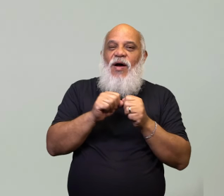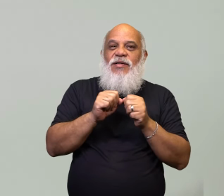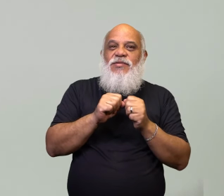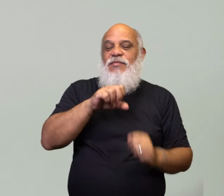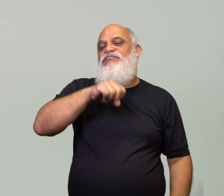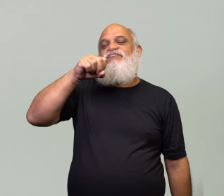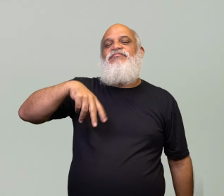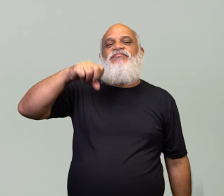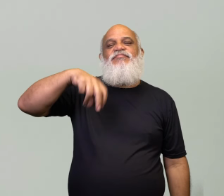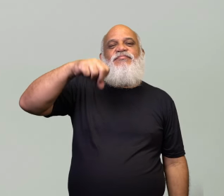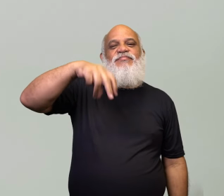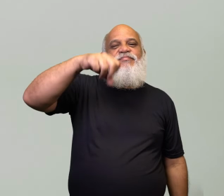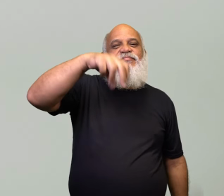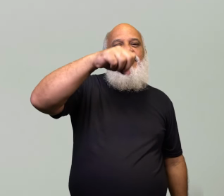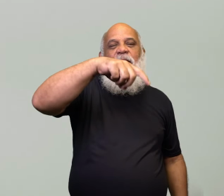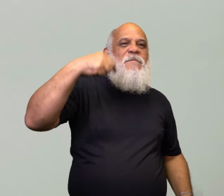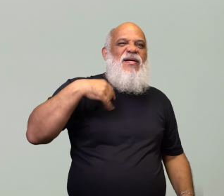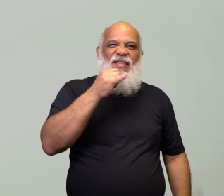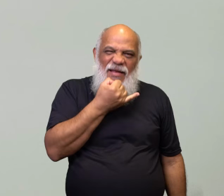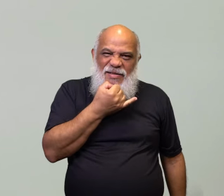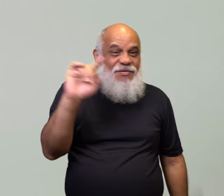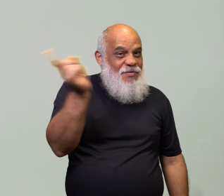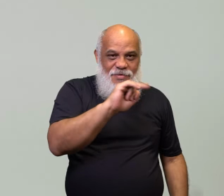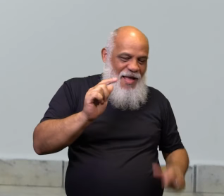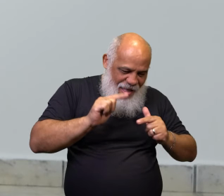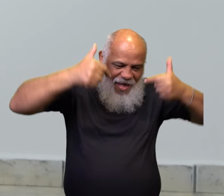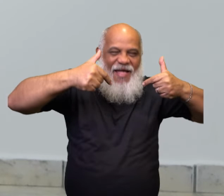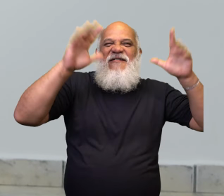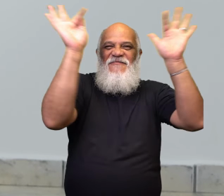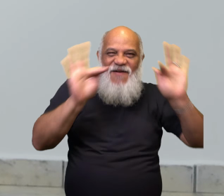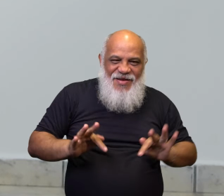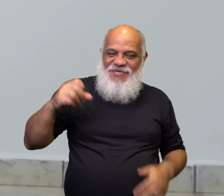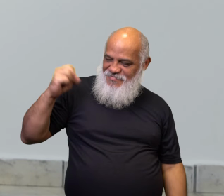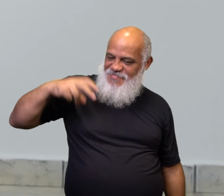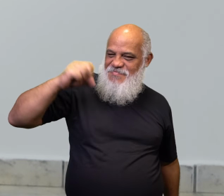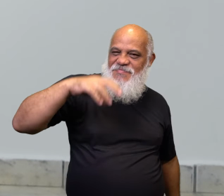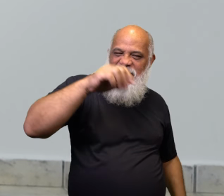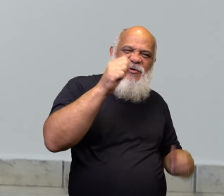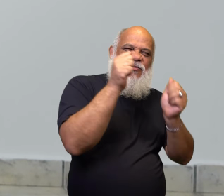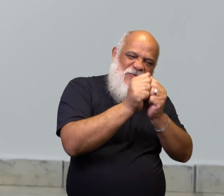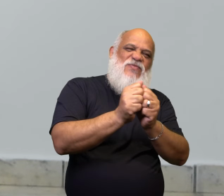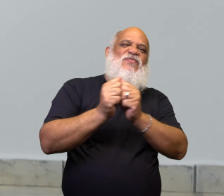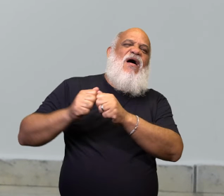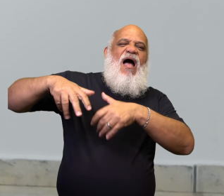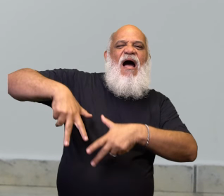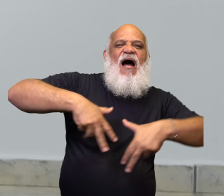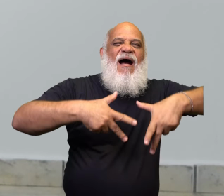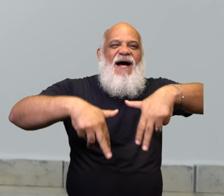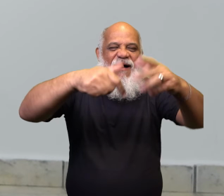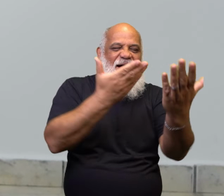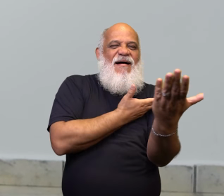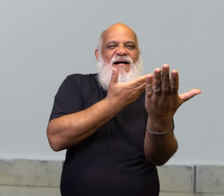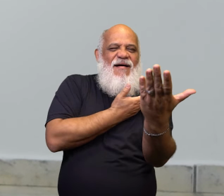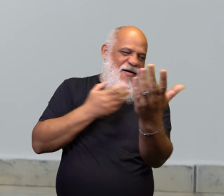pé. Uma felicidade imensa. E essa felicidade era nós queríamos ali,